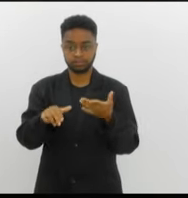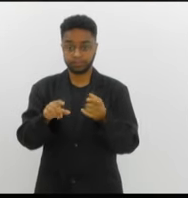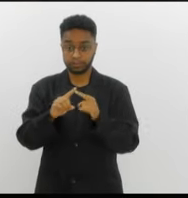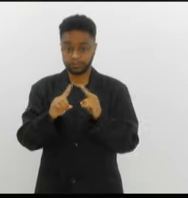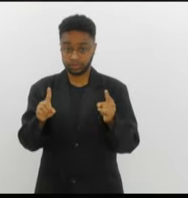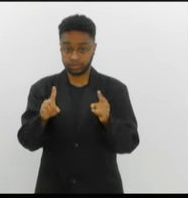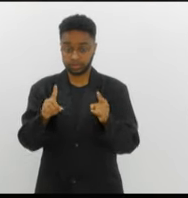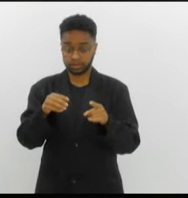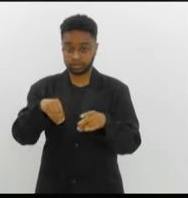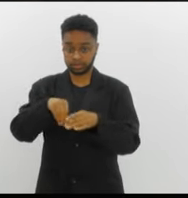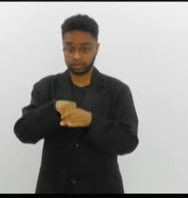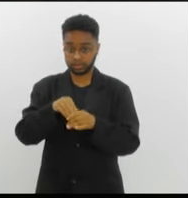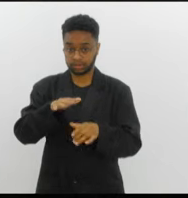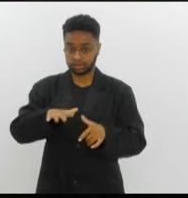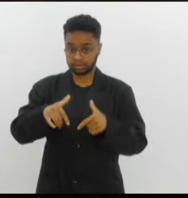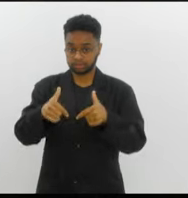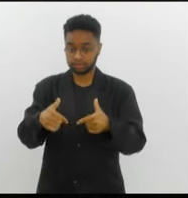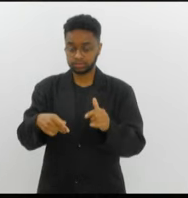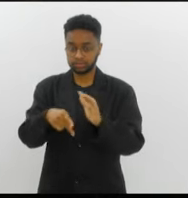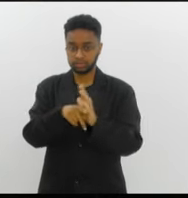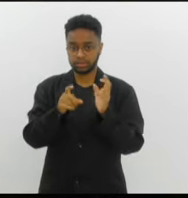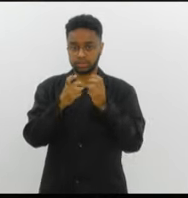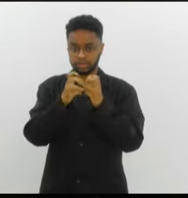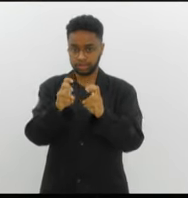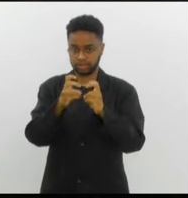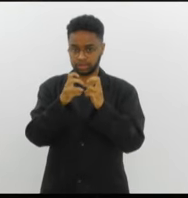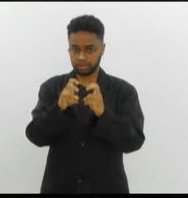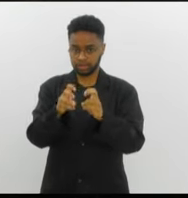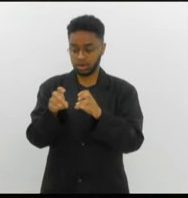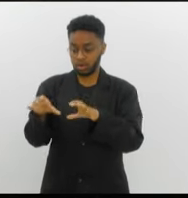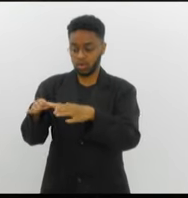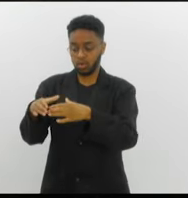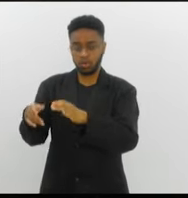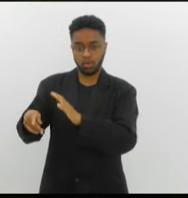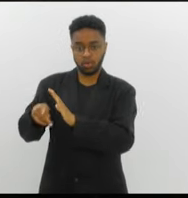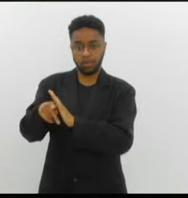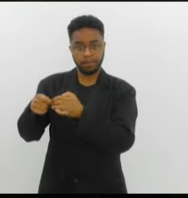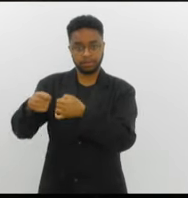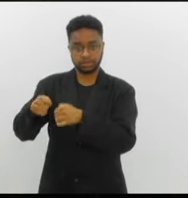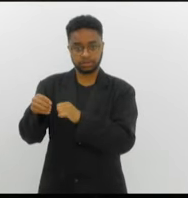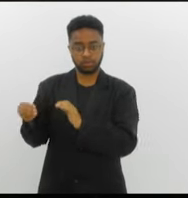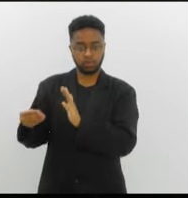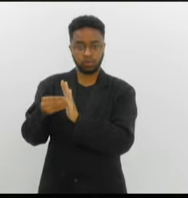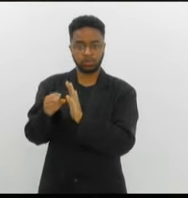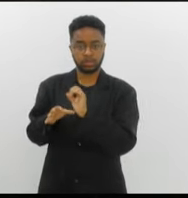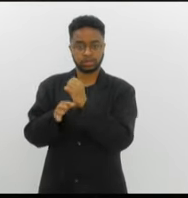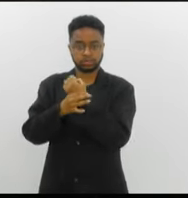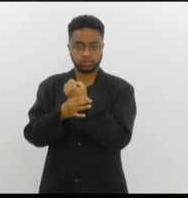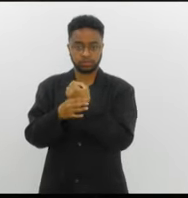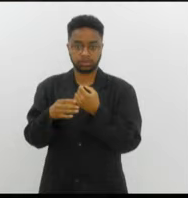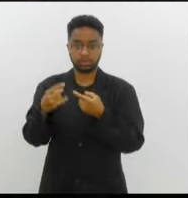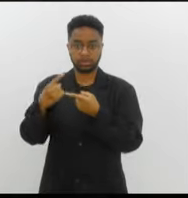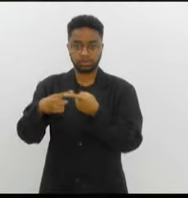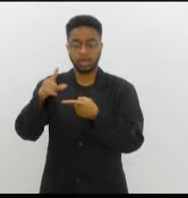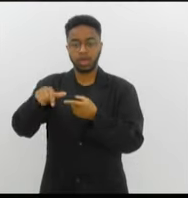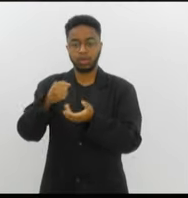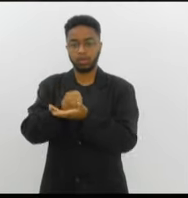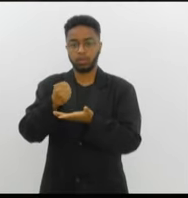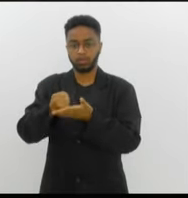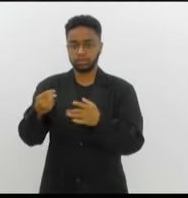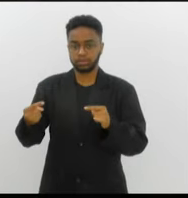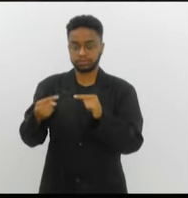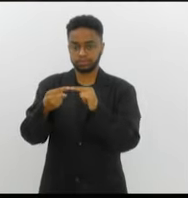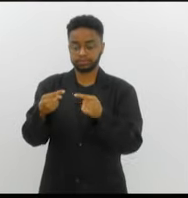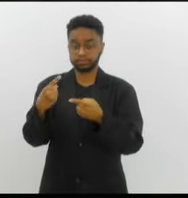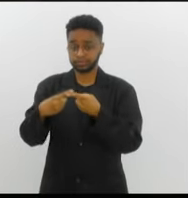Dentro da operação da Supervia, eles é que têm que colocar a segurança. Isso é contratual.